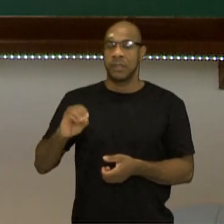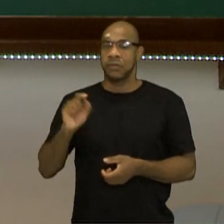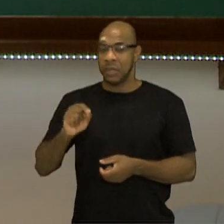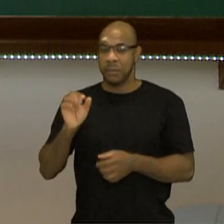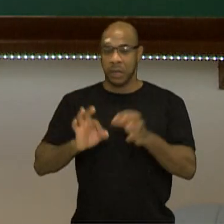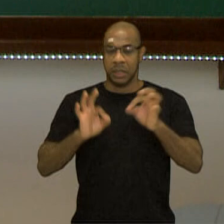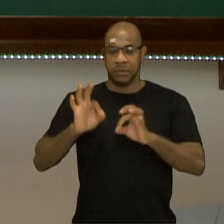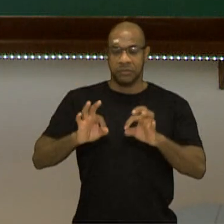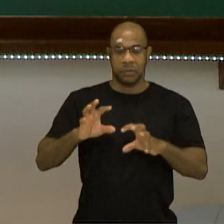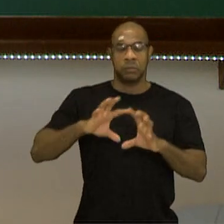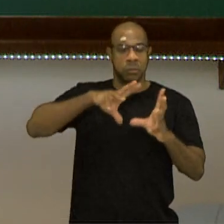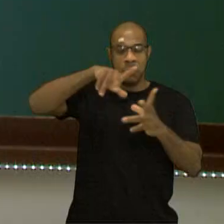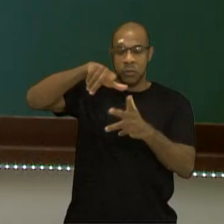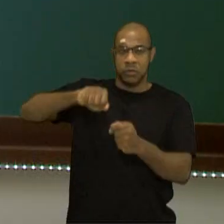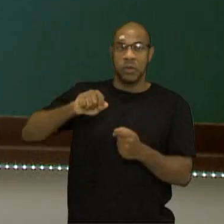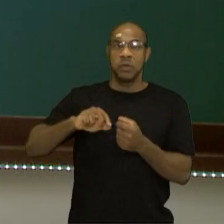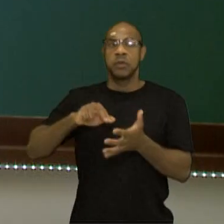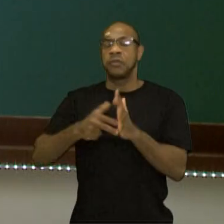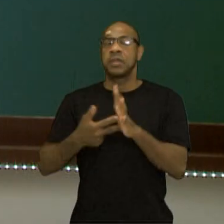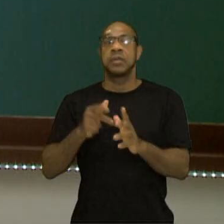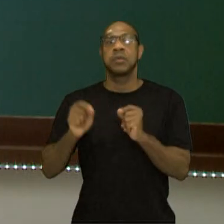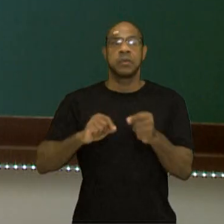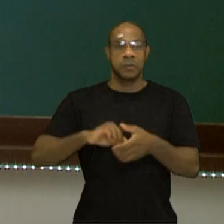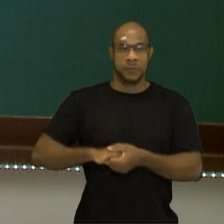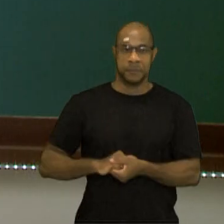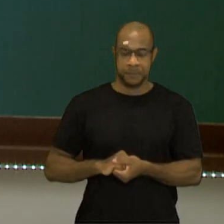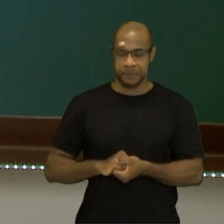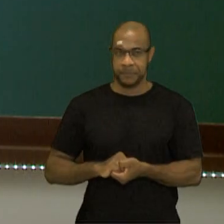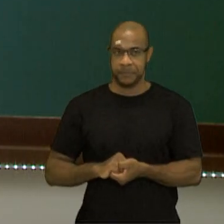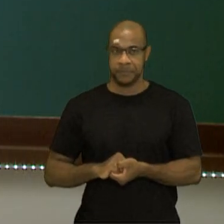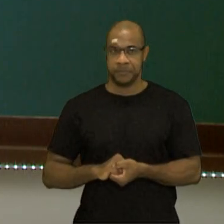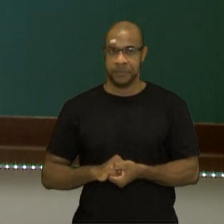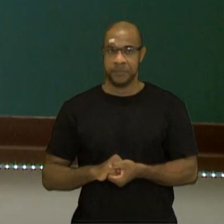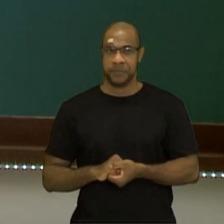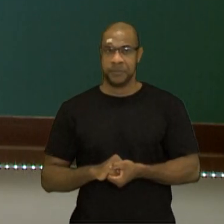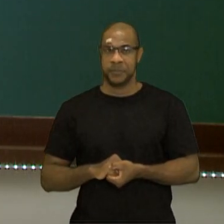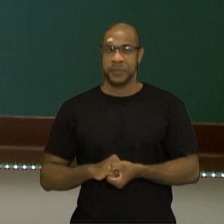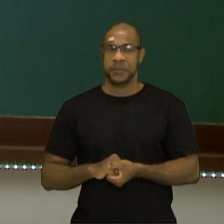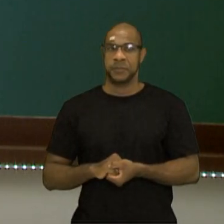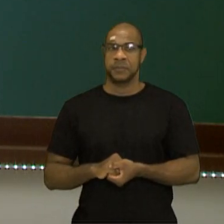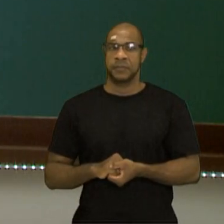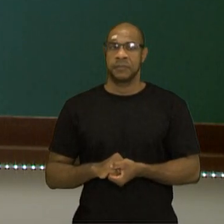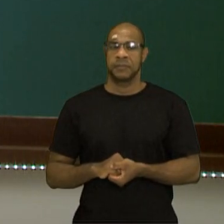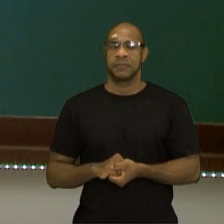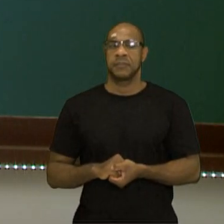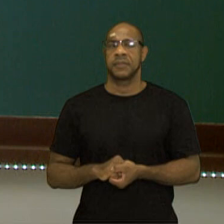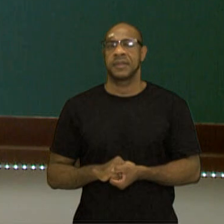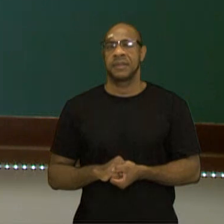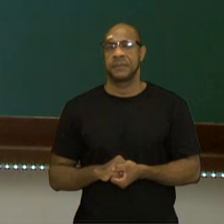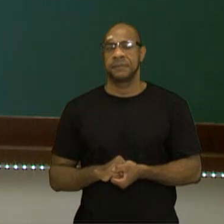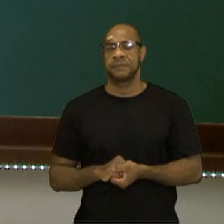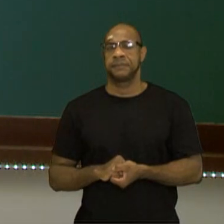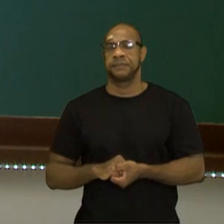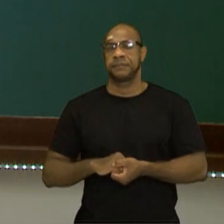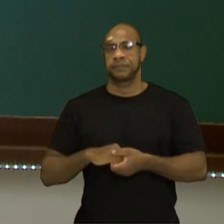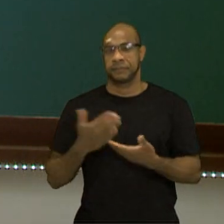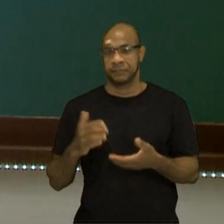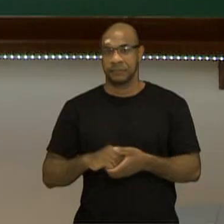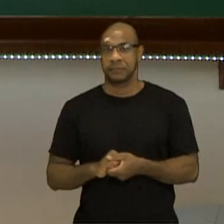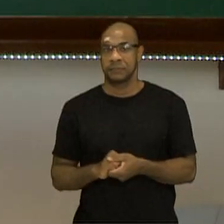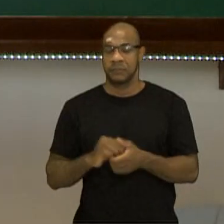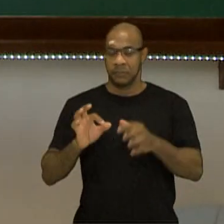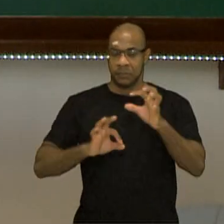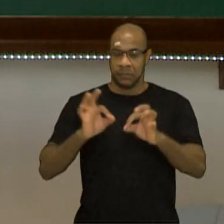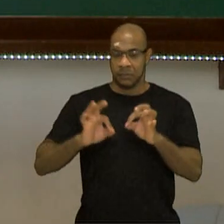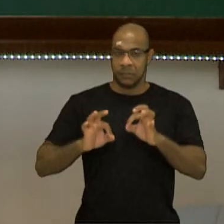que significa, né, United Nations Education, Science, Culture Organization. Então, ela é uma